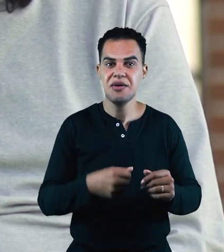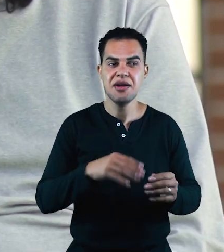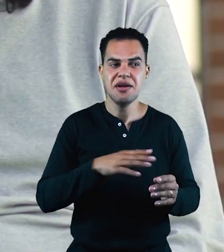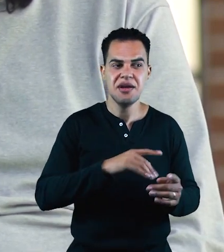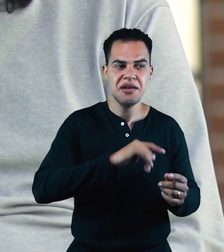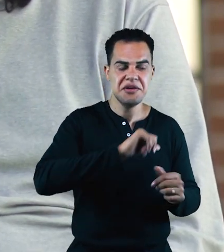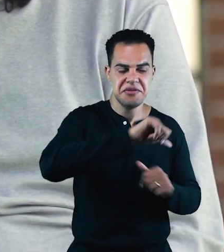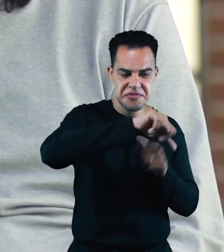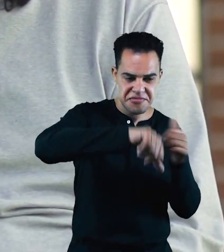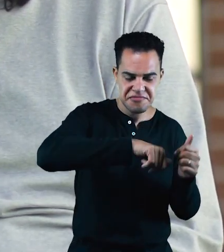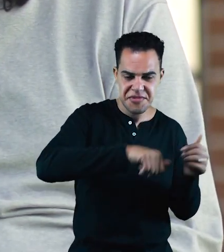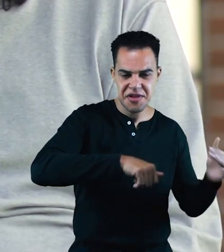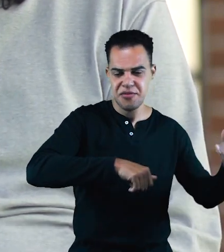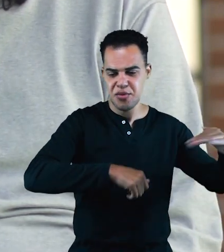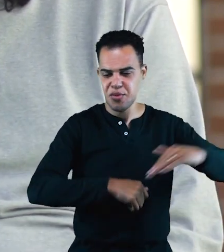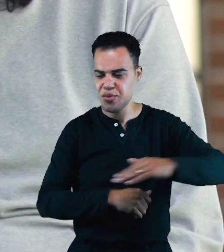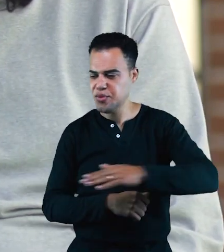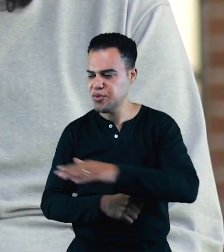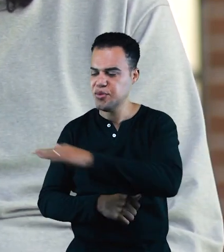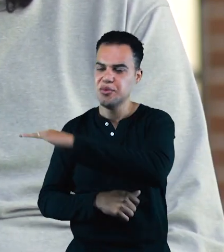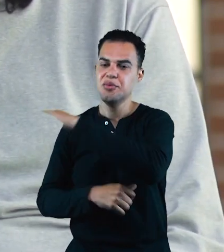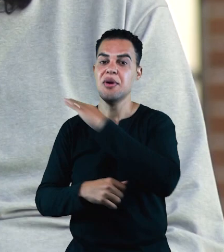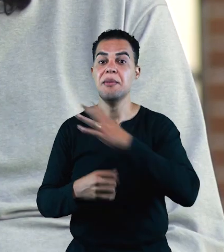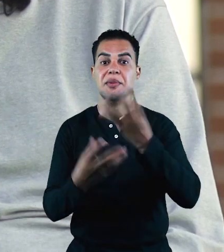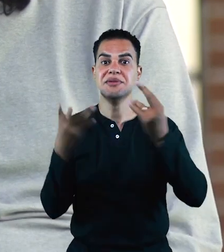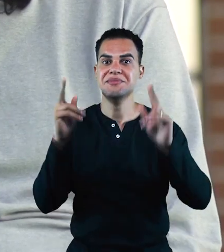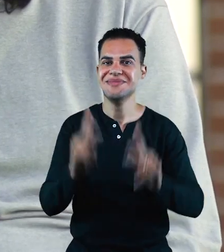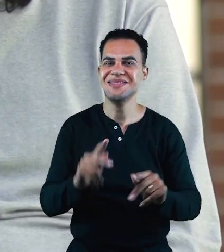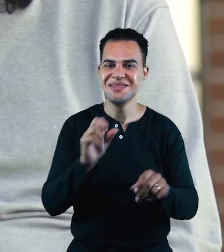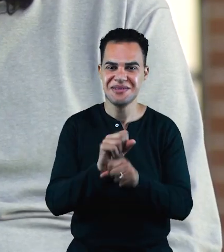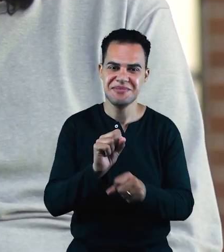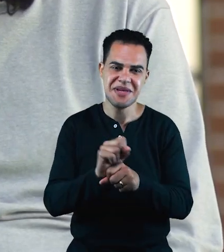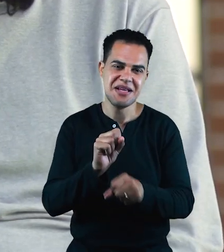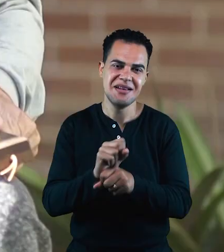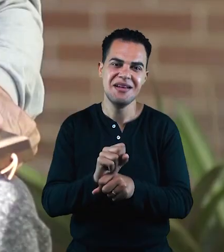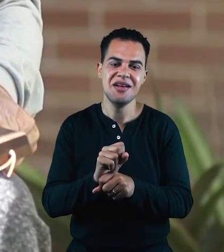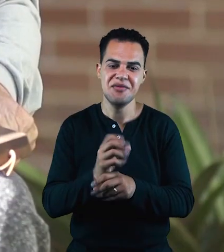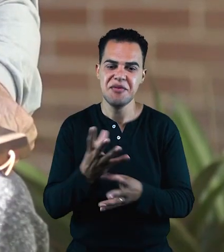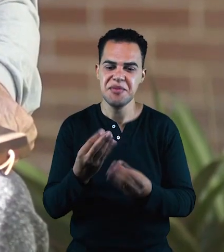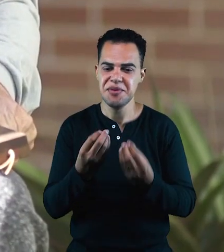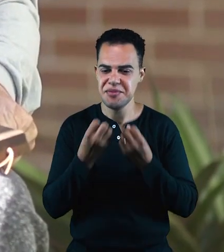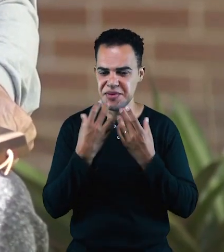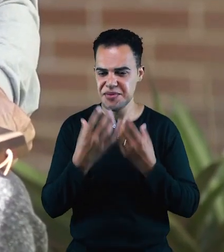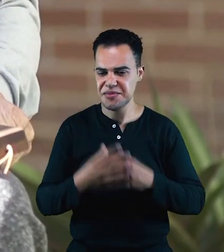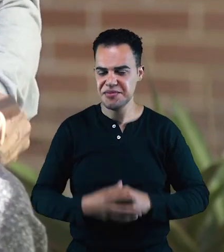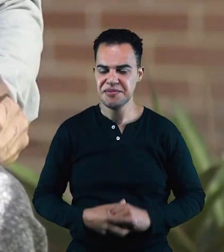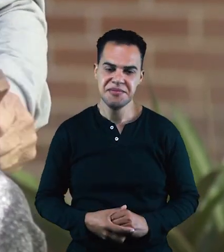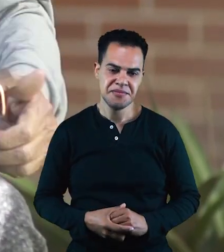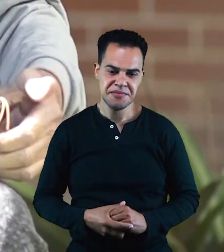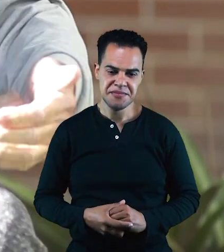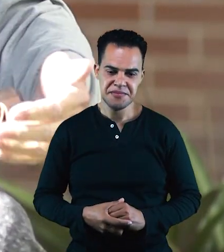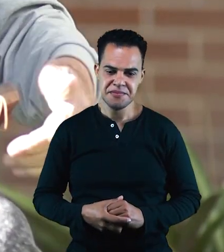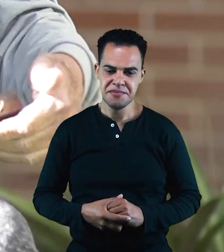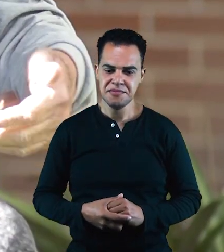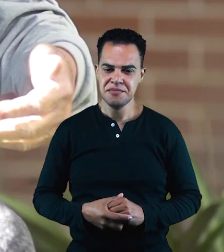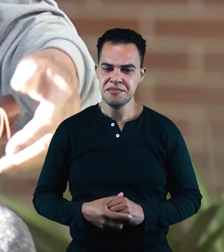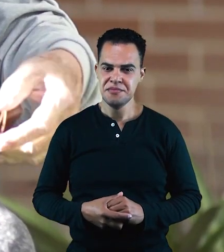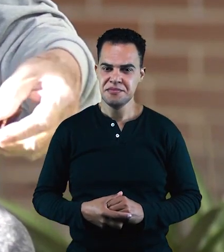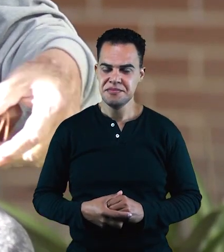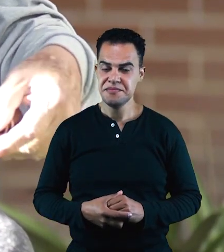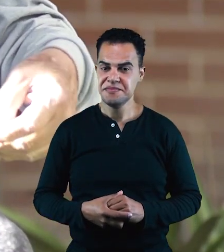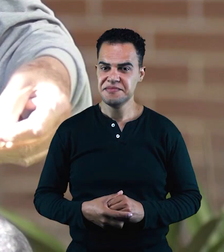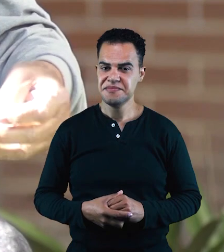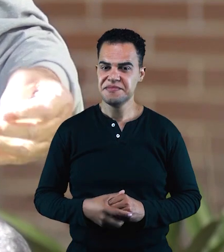na estação aqui, veio apitando, gente aberta, esperando. Foi muito bom. Homem é visto manuseando o antigo telégrafo.